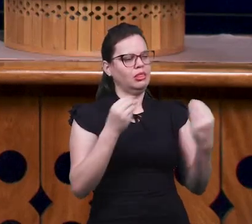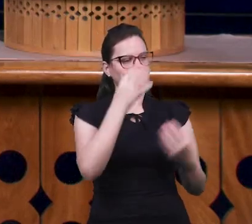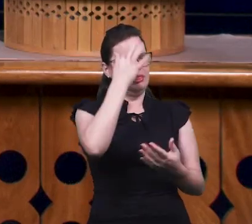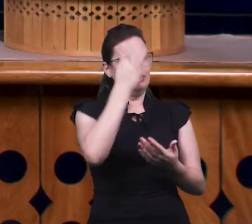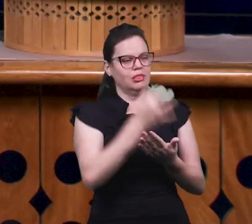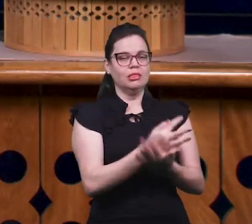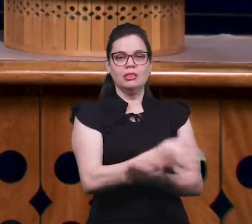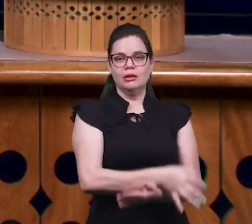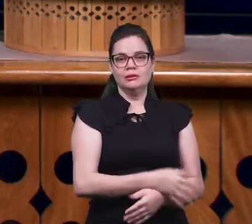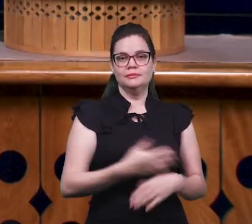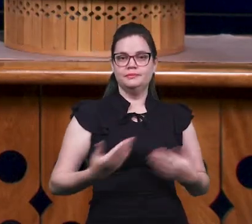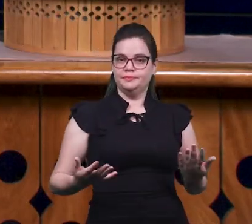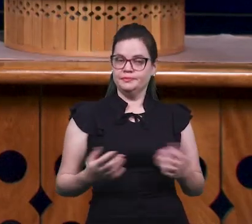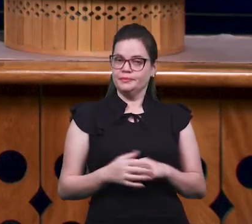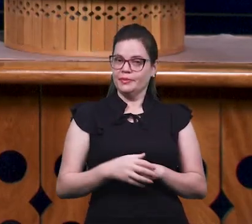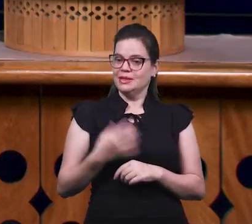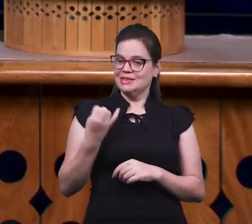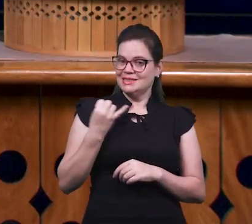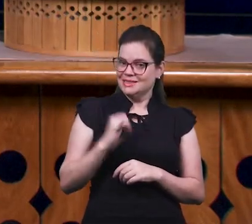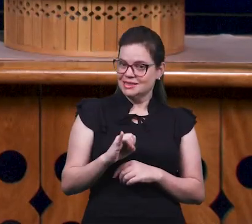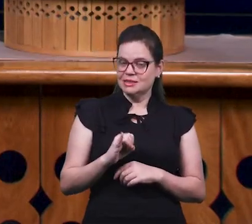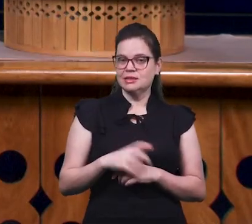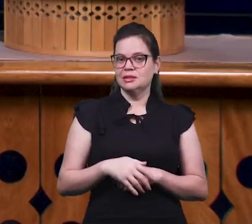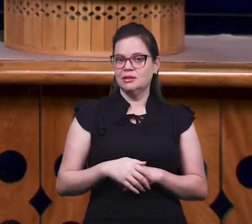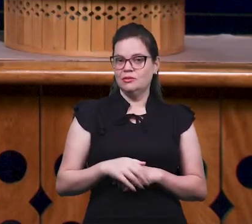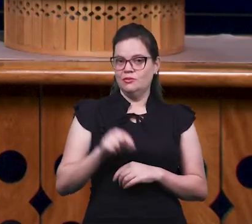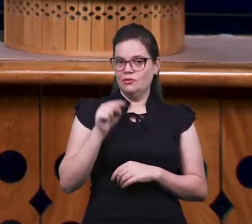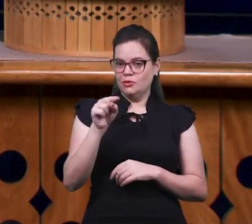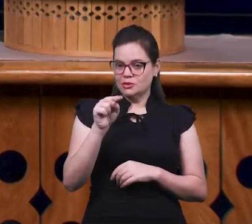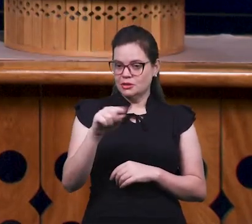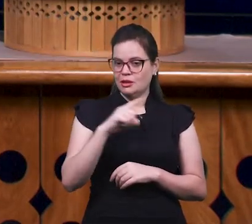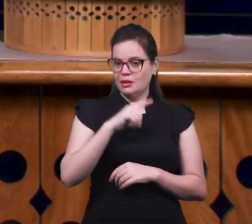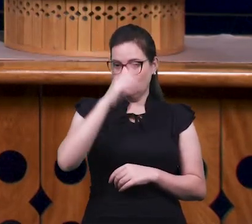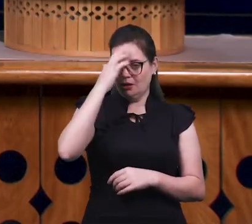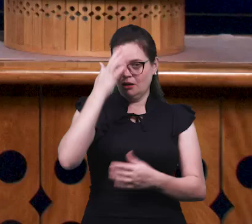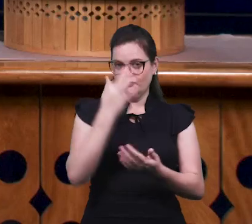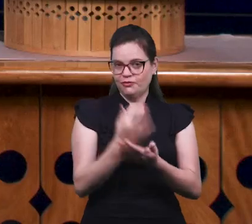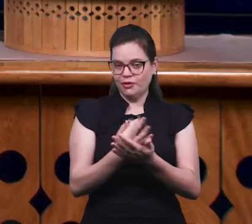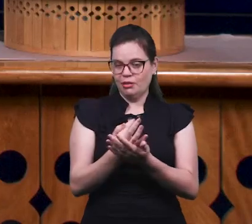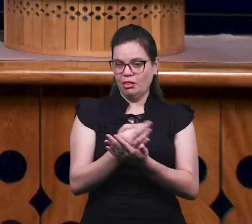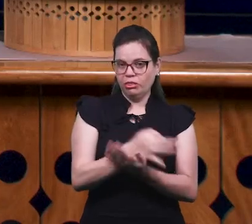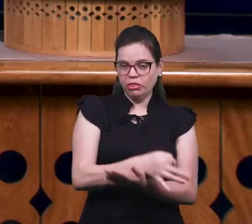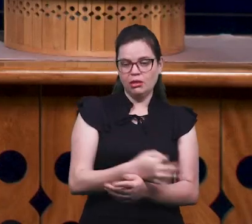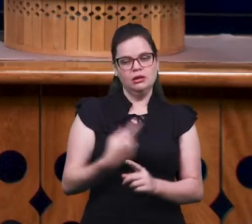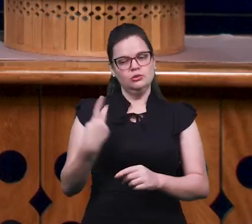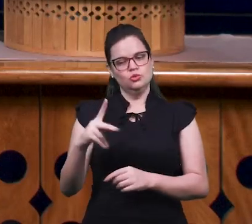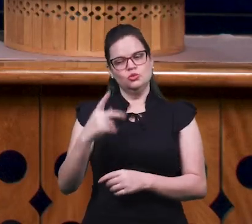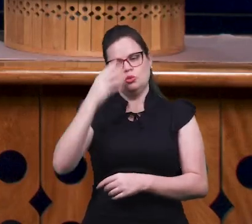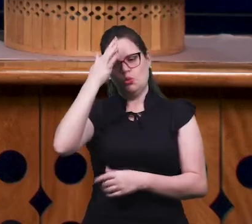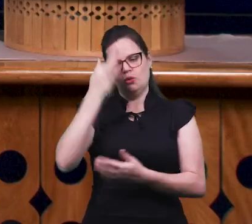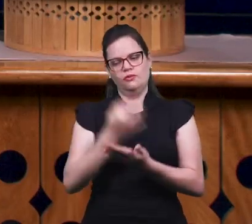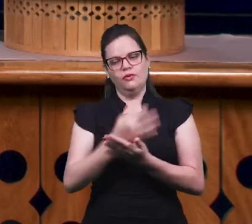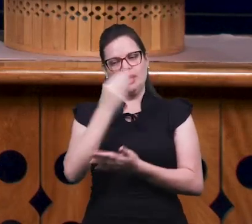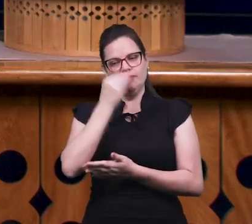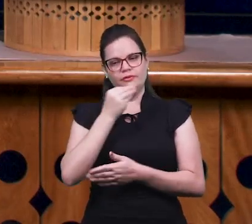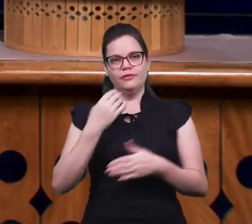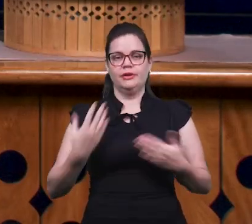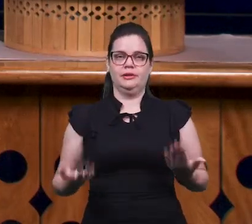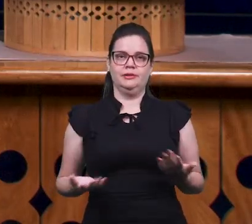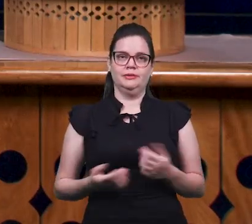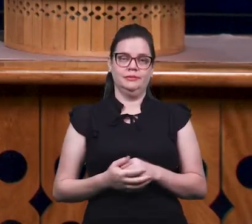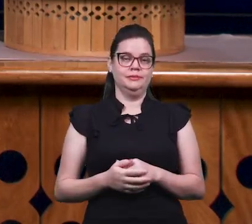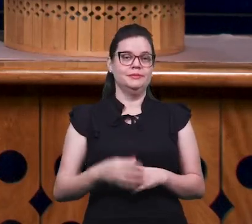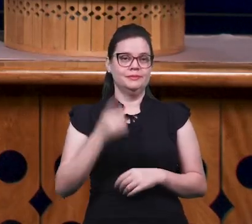sua fé, é porque a sua fé é muito fraca. Esse é um ponto que, embora a fé possa ser fraca ou não, mas os